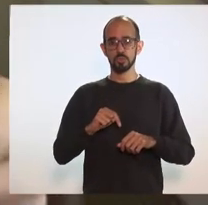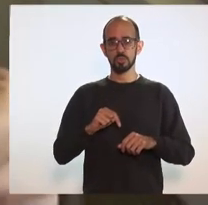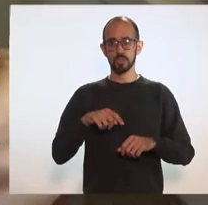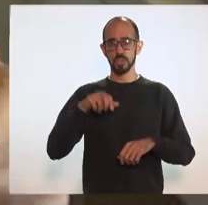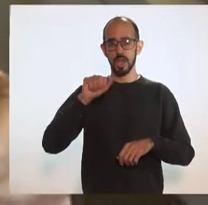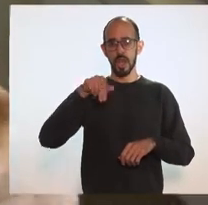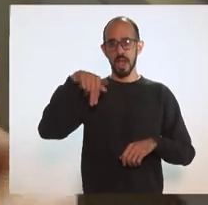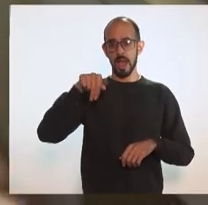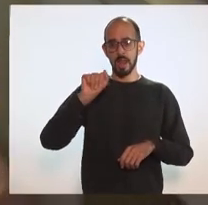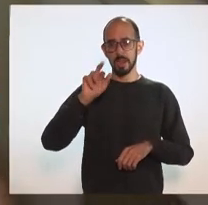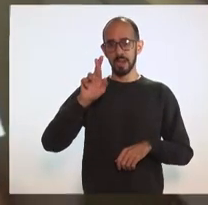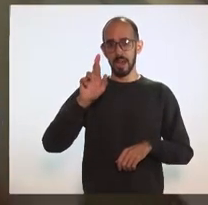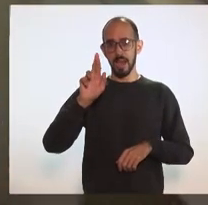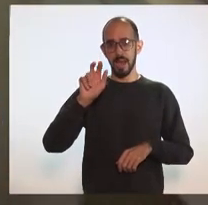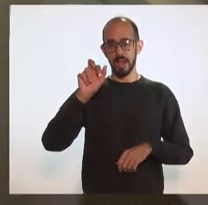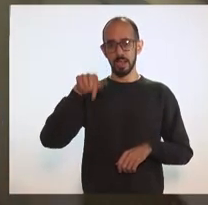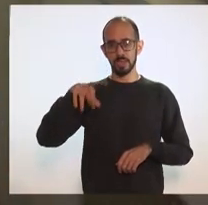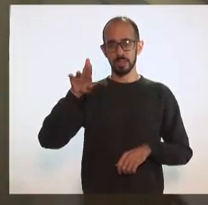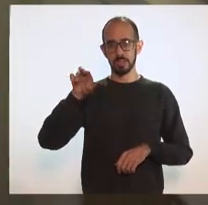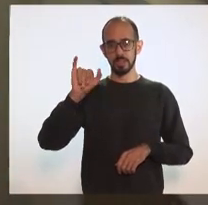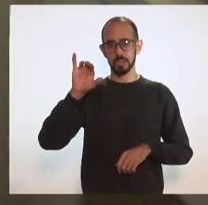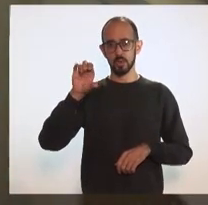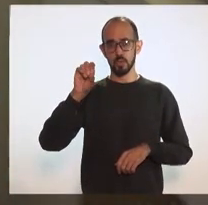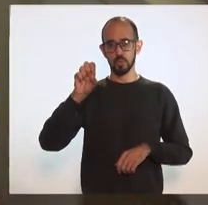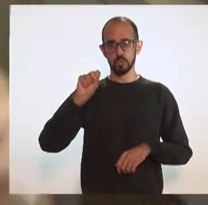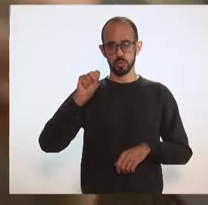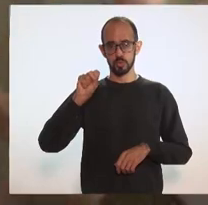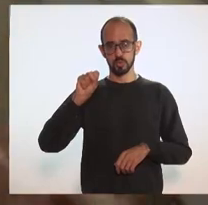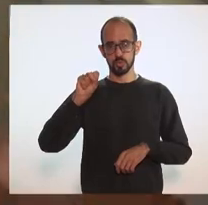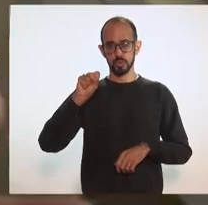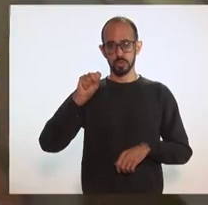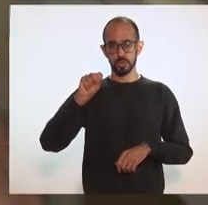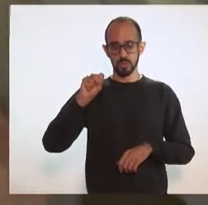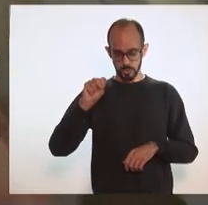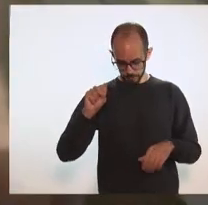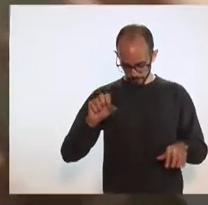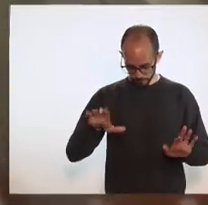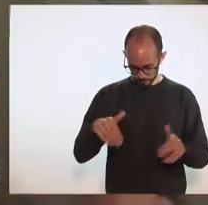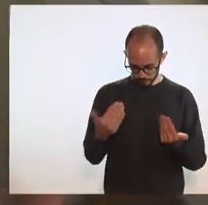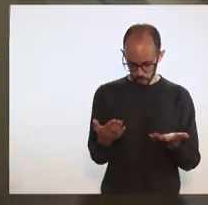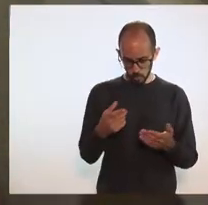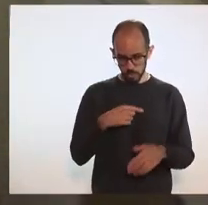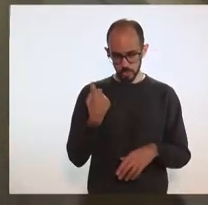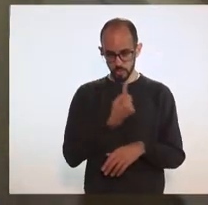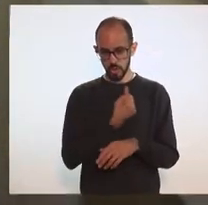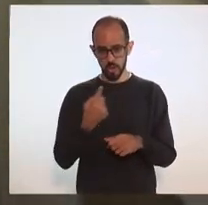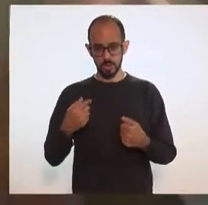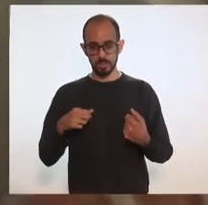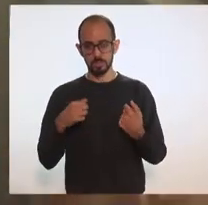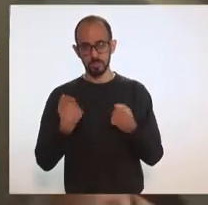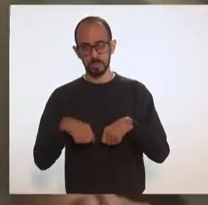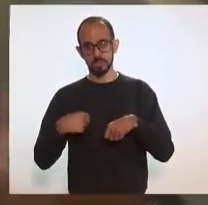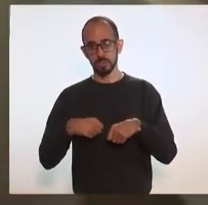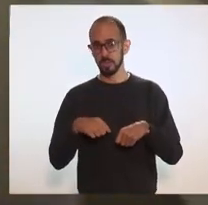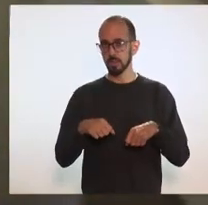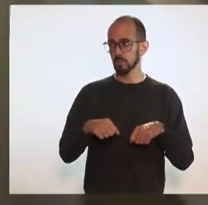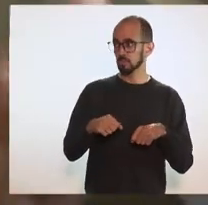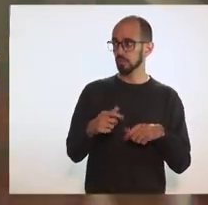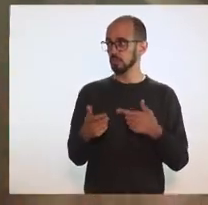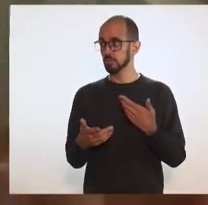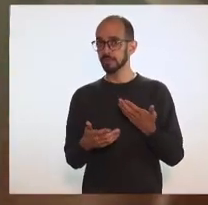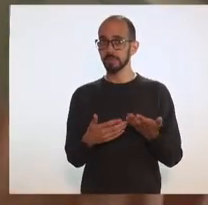app se essas questões não cola do Parlamento e a gente tem que ficar igual o